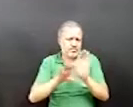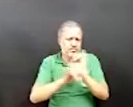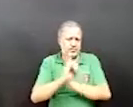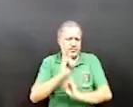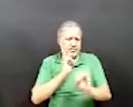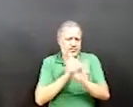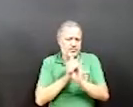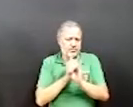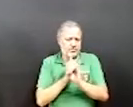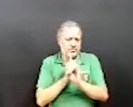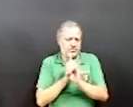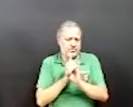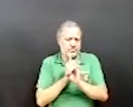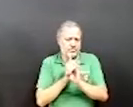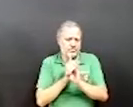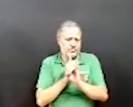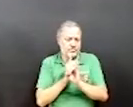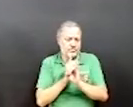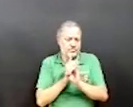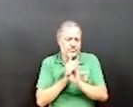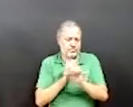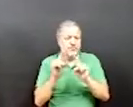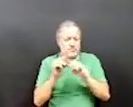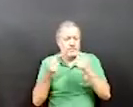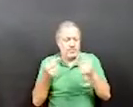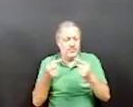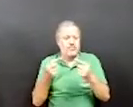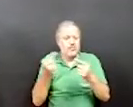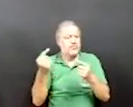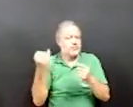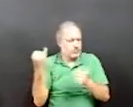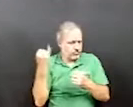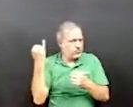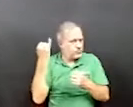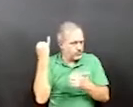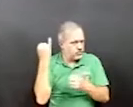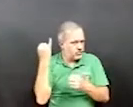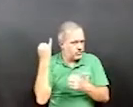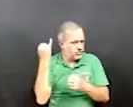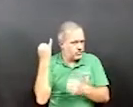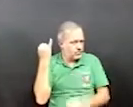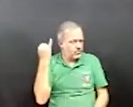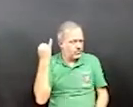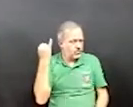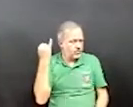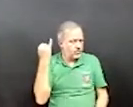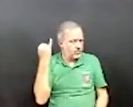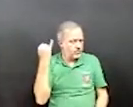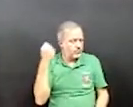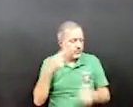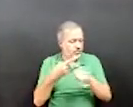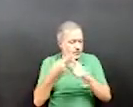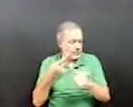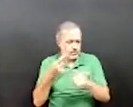Gente, internet, Instagram são, né, e outros meios são fontes interessantes de informação. Tal.